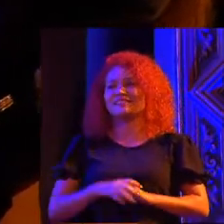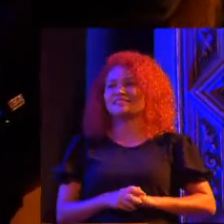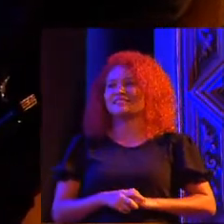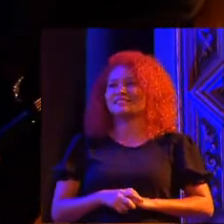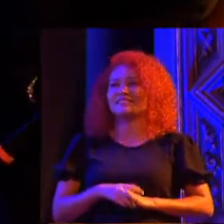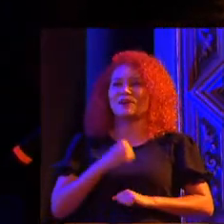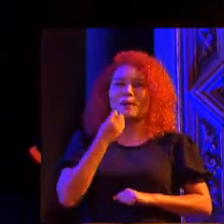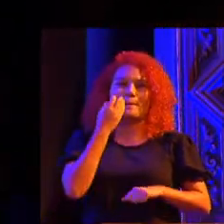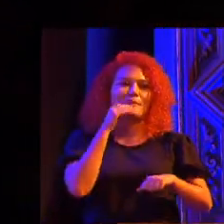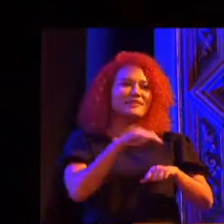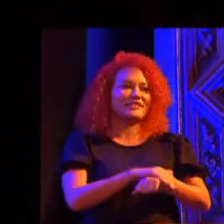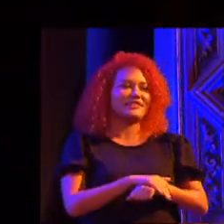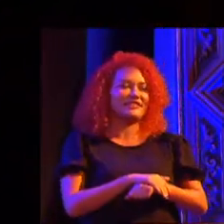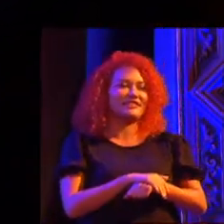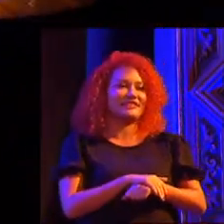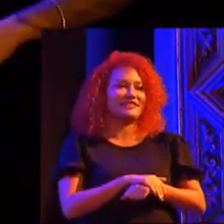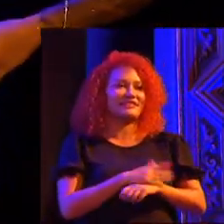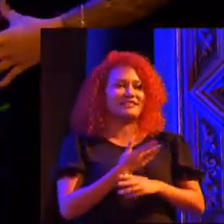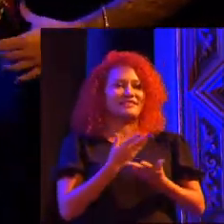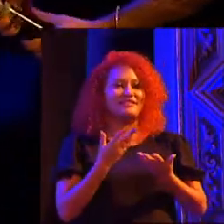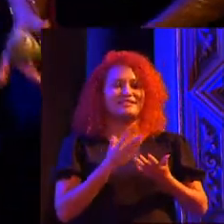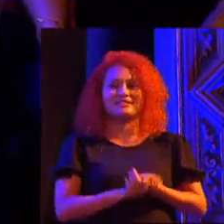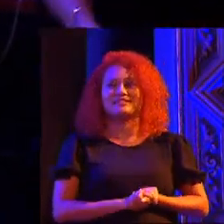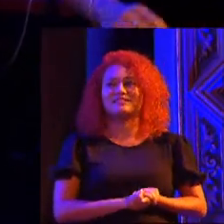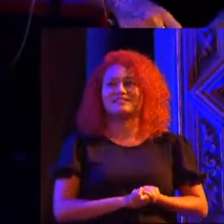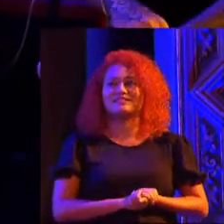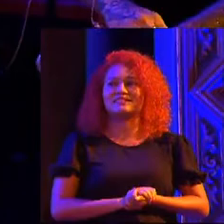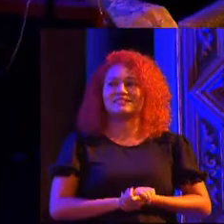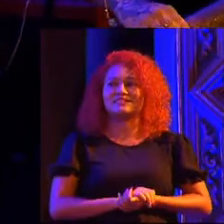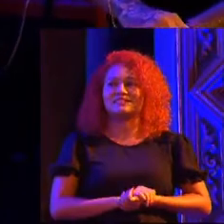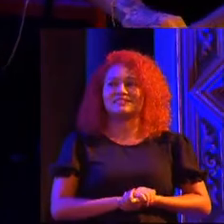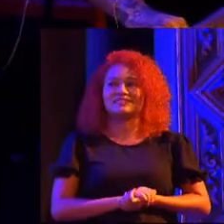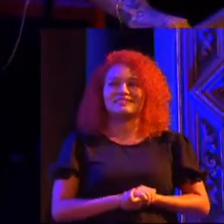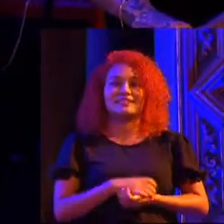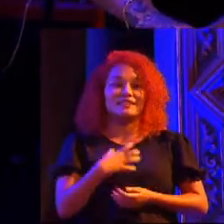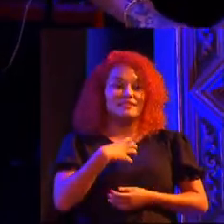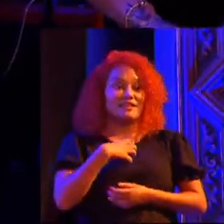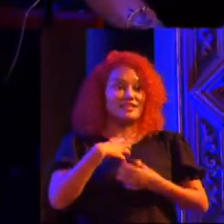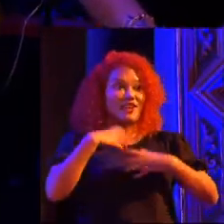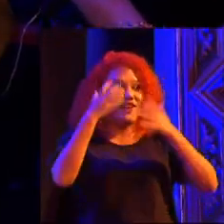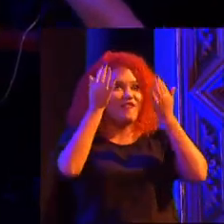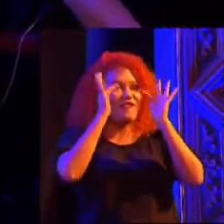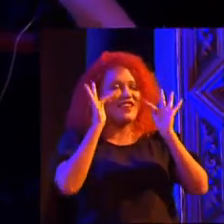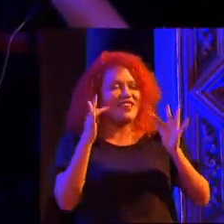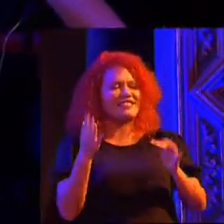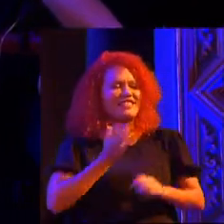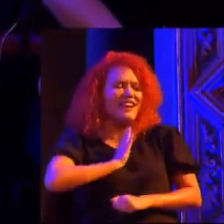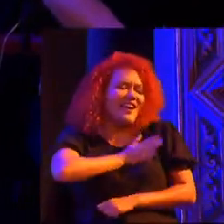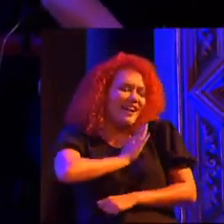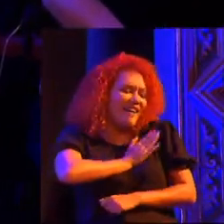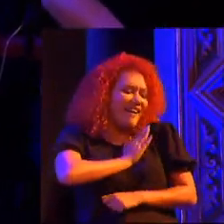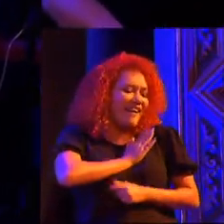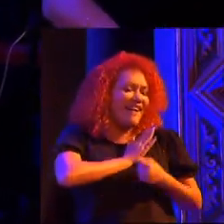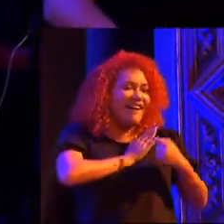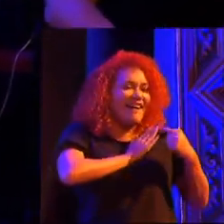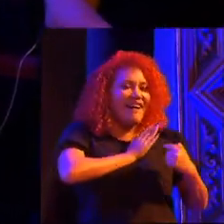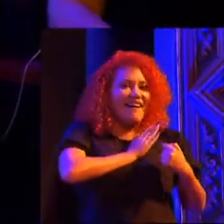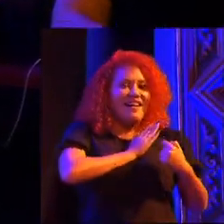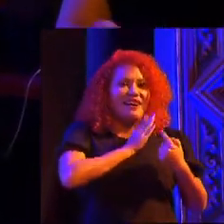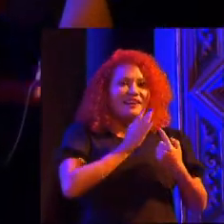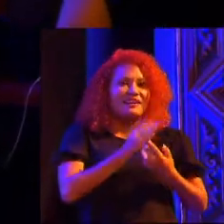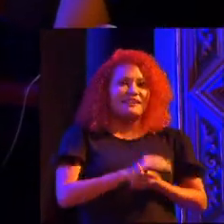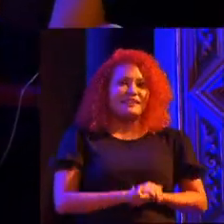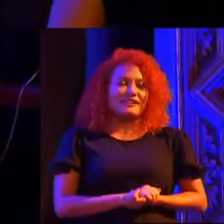Boa noite a todos. Gente, a felicidade é imensa no coração. Quando